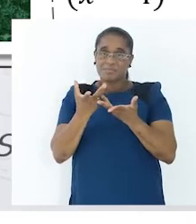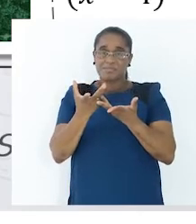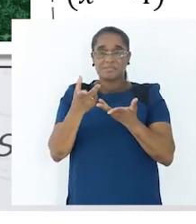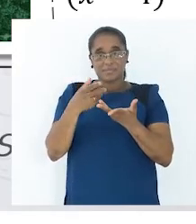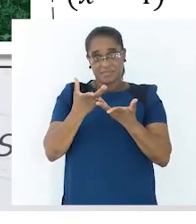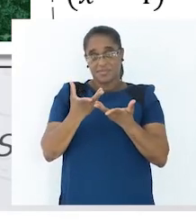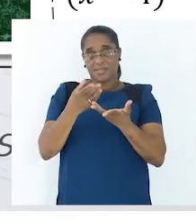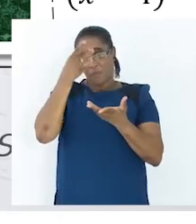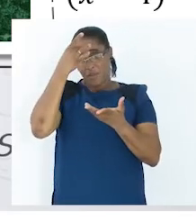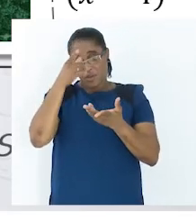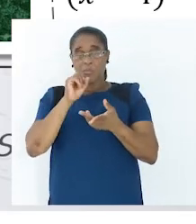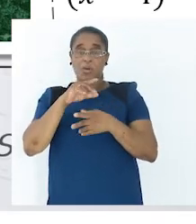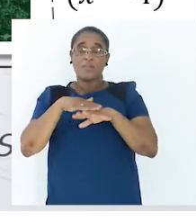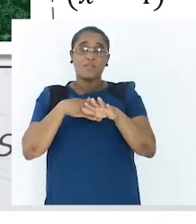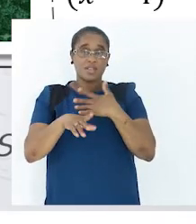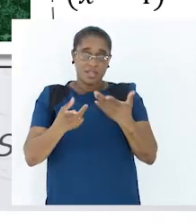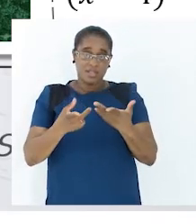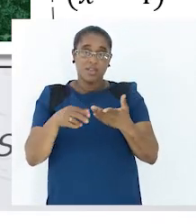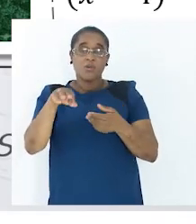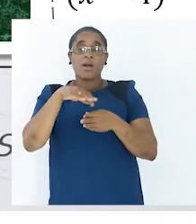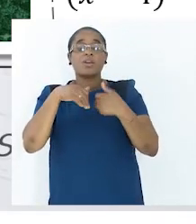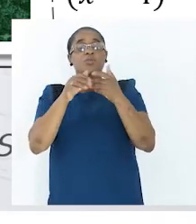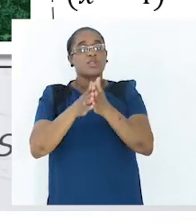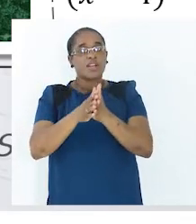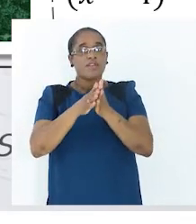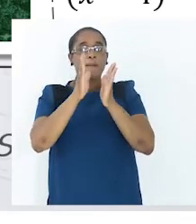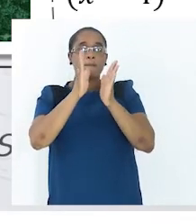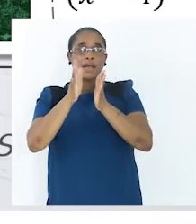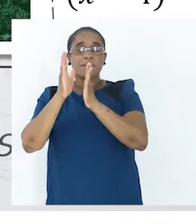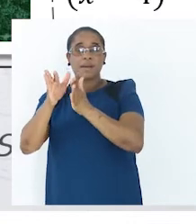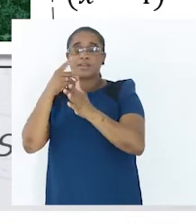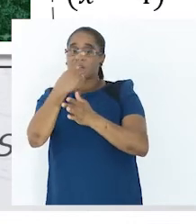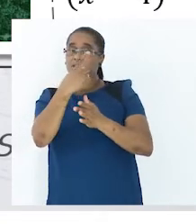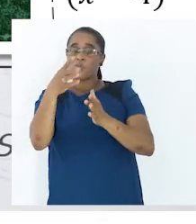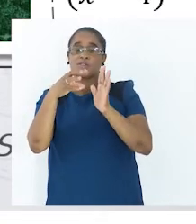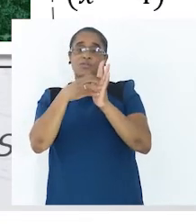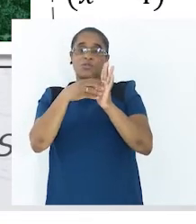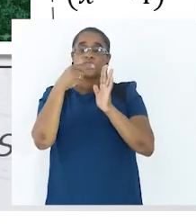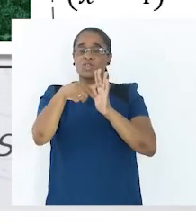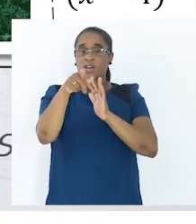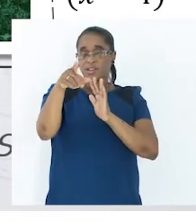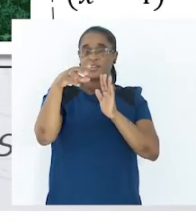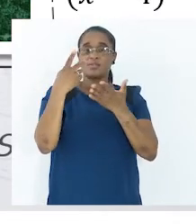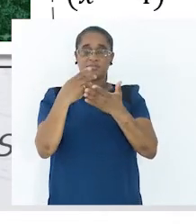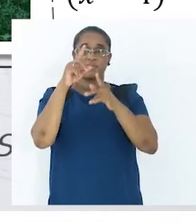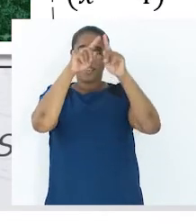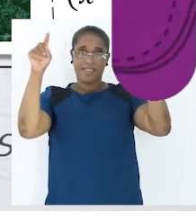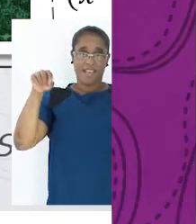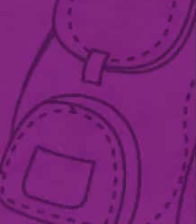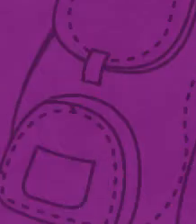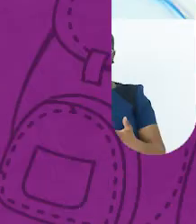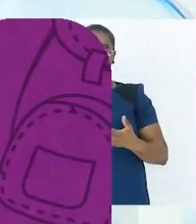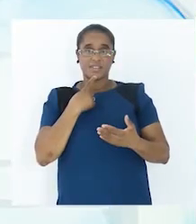total, calculando as áreas parciais de cada uma dessas figuras que estão ali no desenho, na tela.